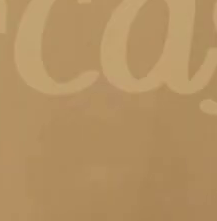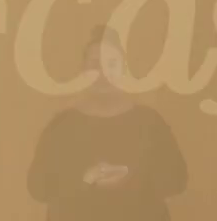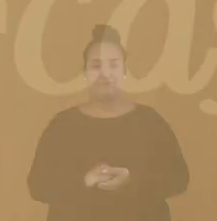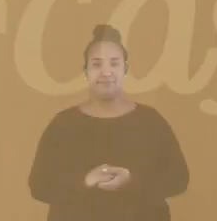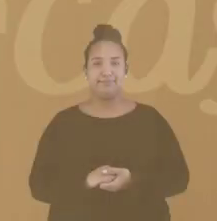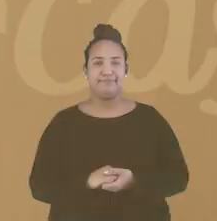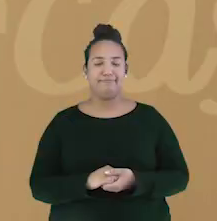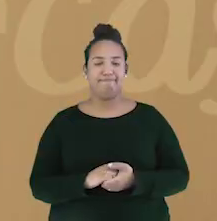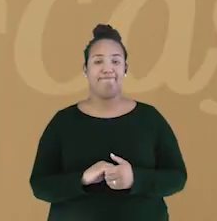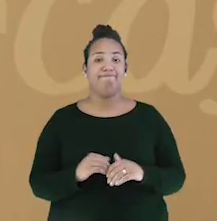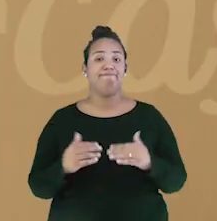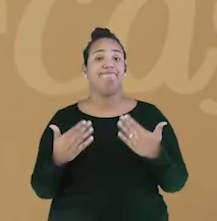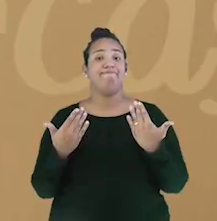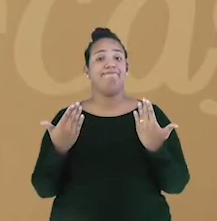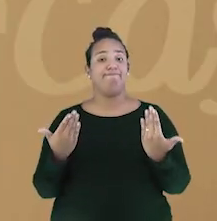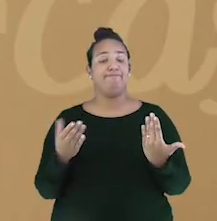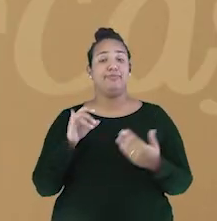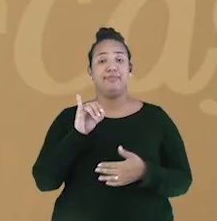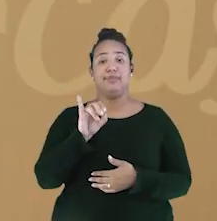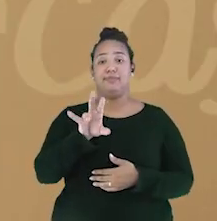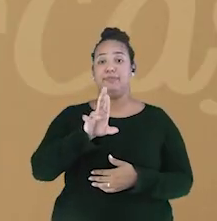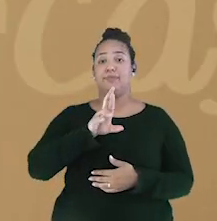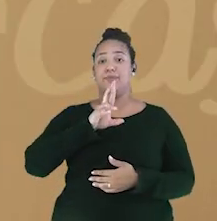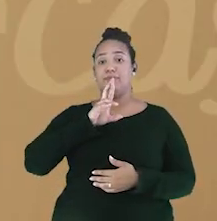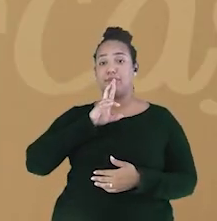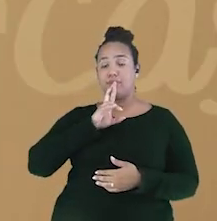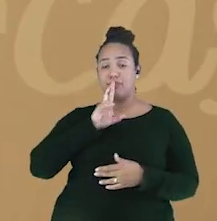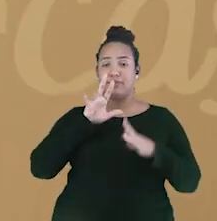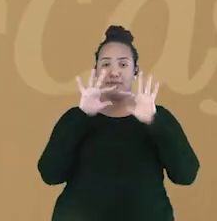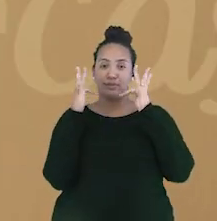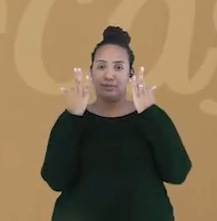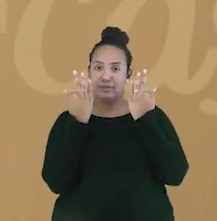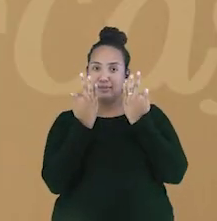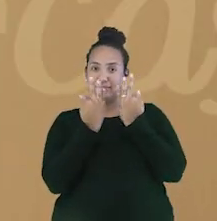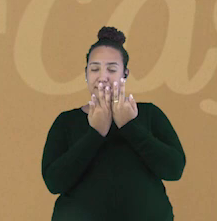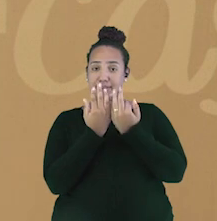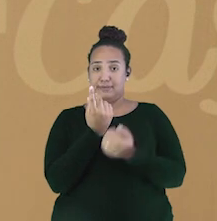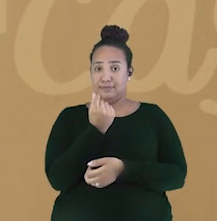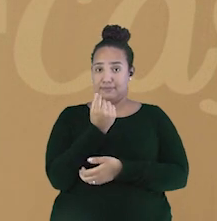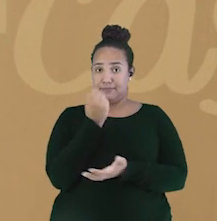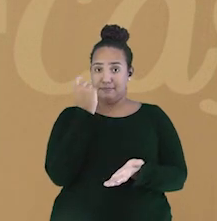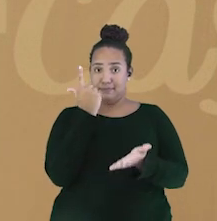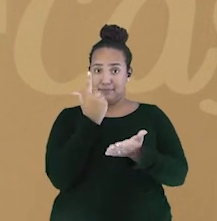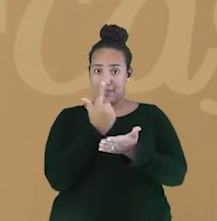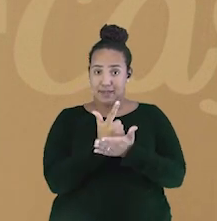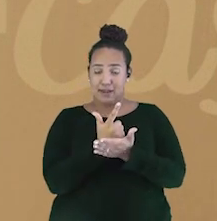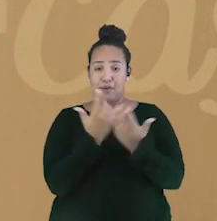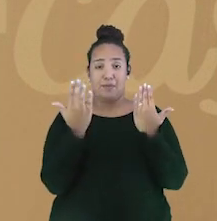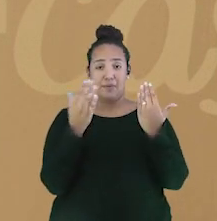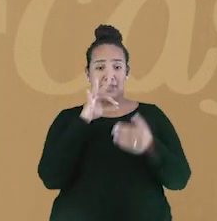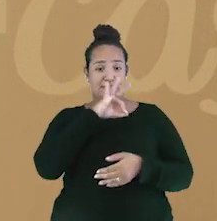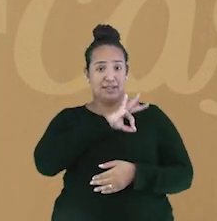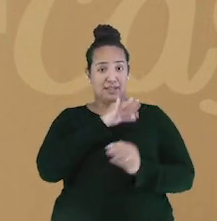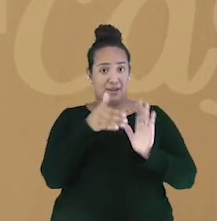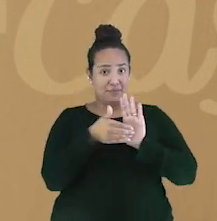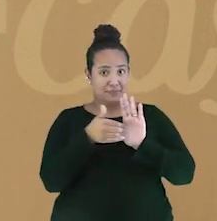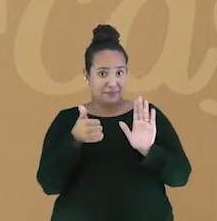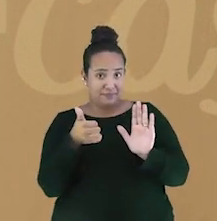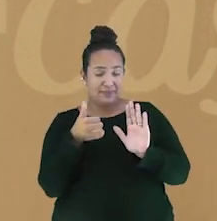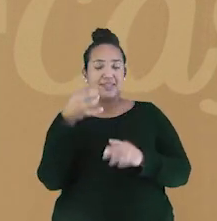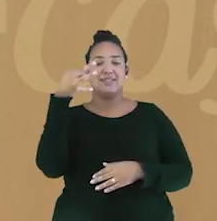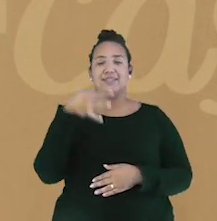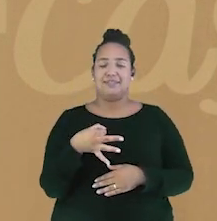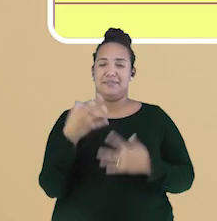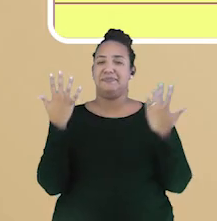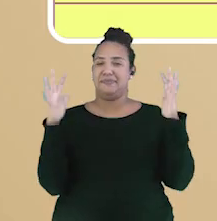então se você respondeu que a família está gastando menos do que recebeu no mês você acertou